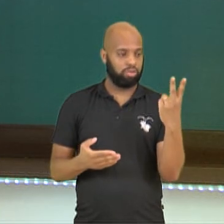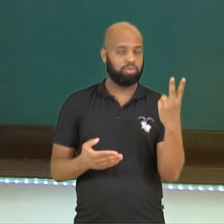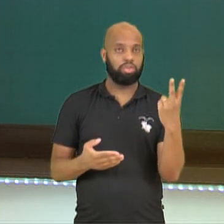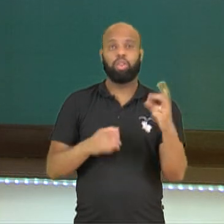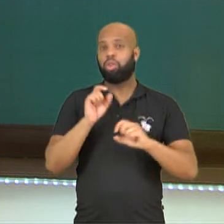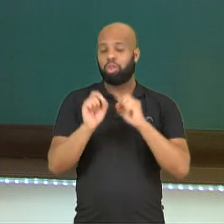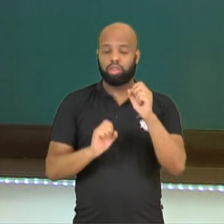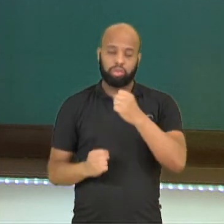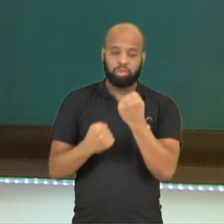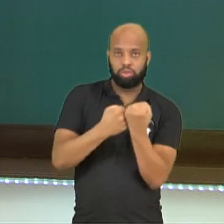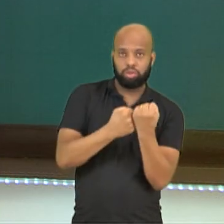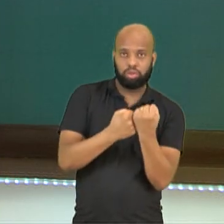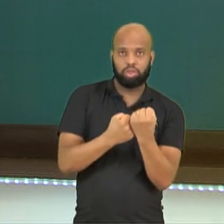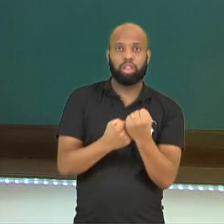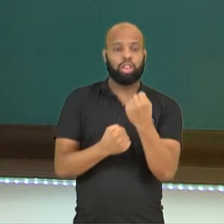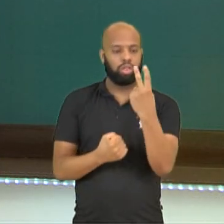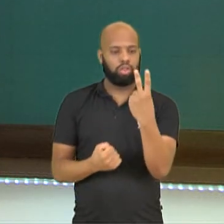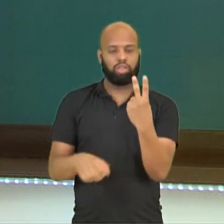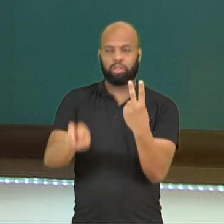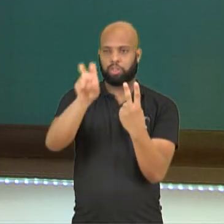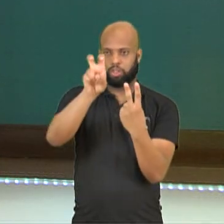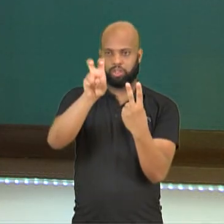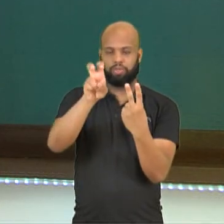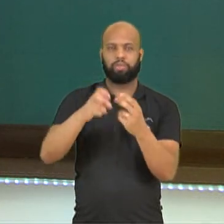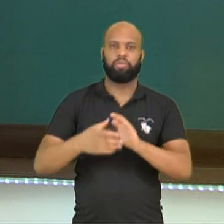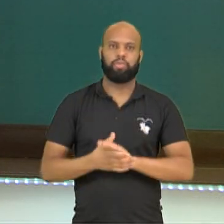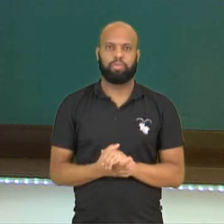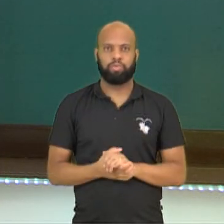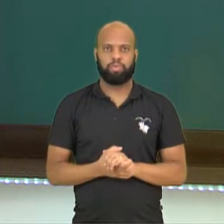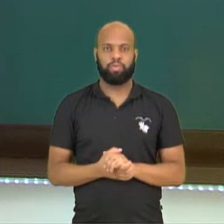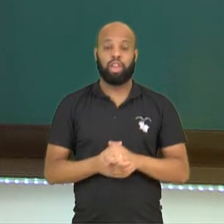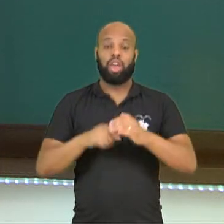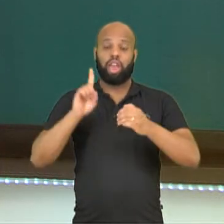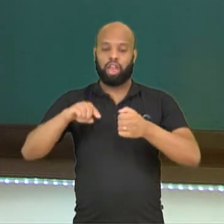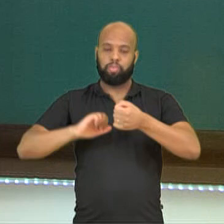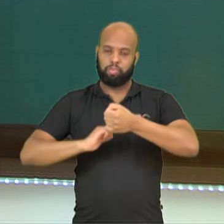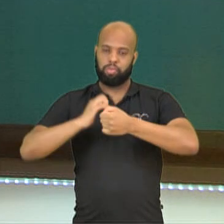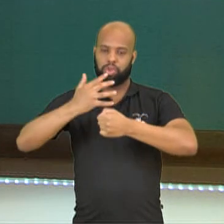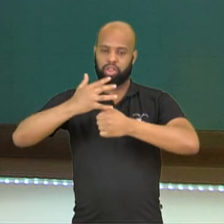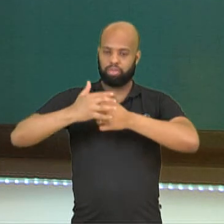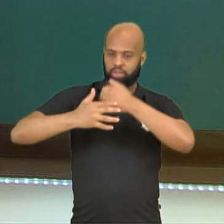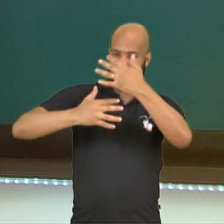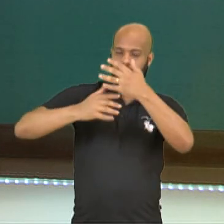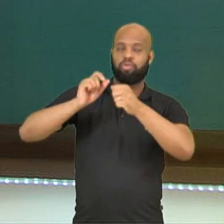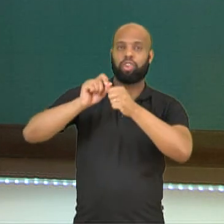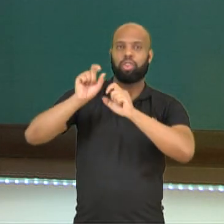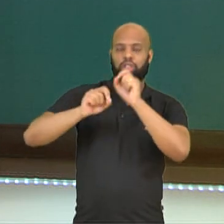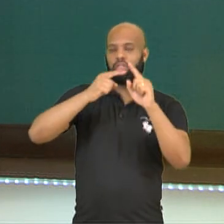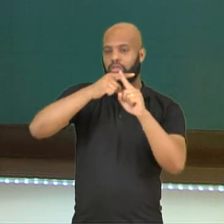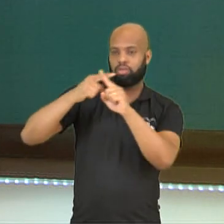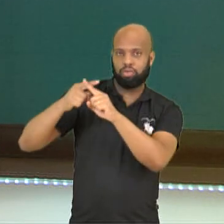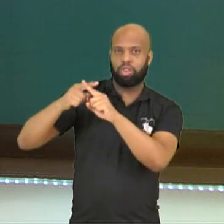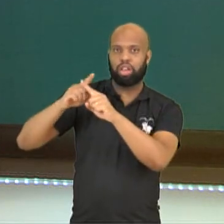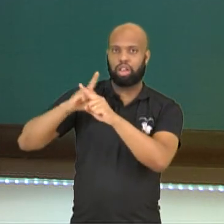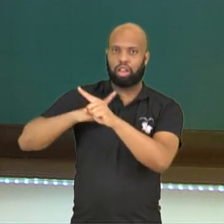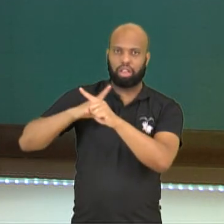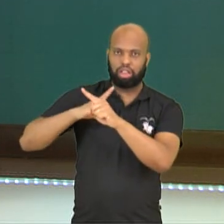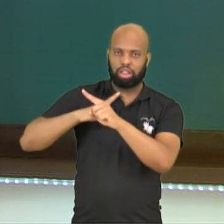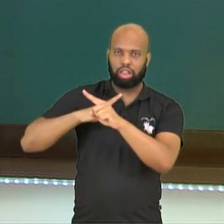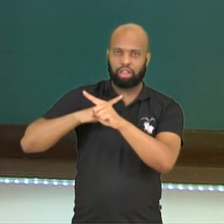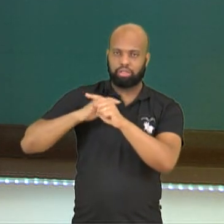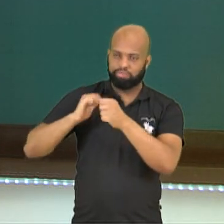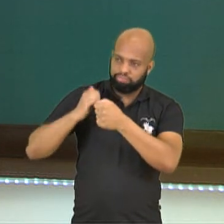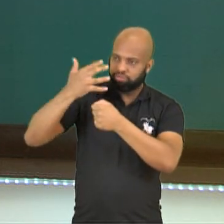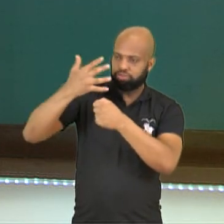à quinta. Propriedade de novo, ó, potência de potência. Então, o que eu faço? Multiplico os dois expoentinhos.